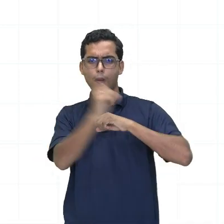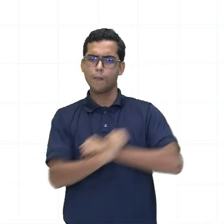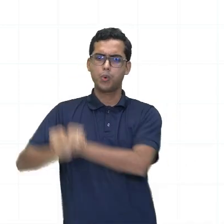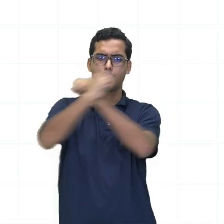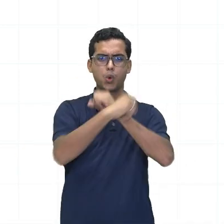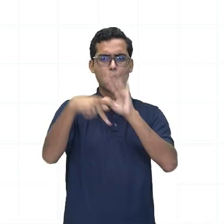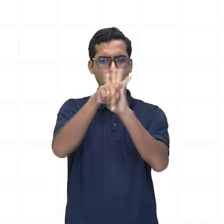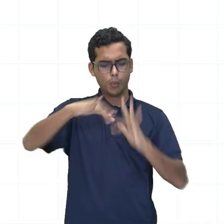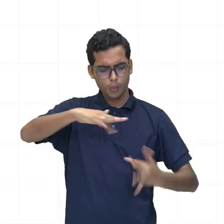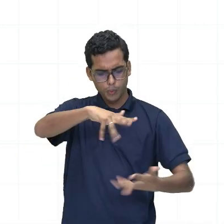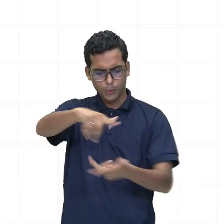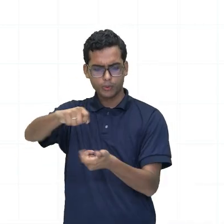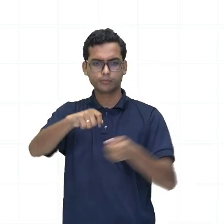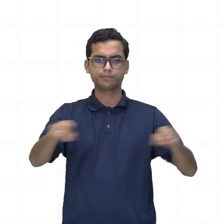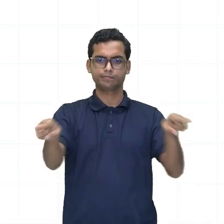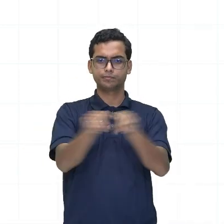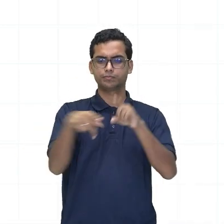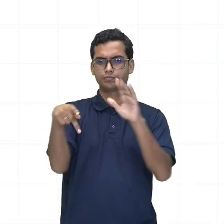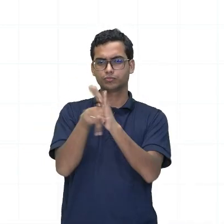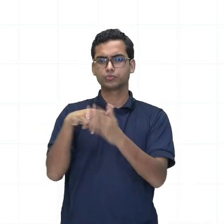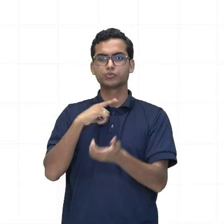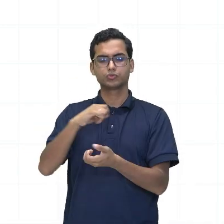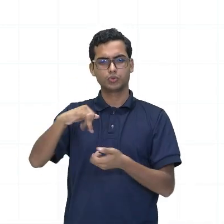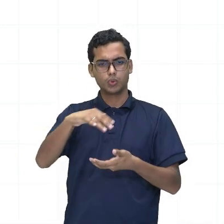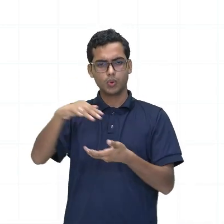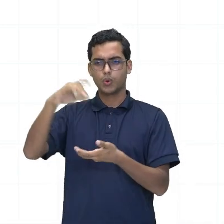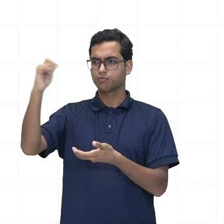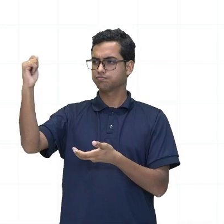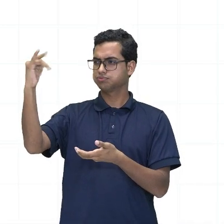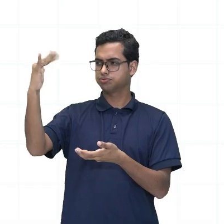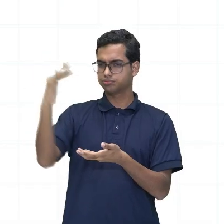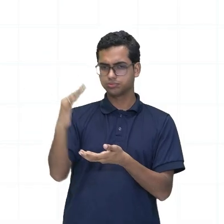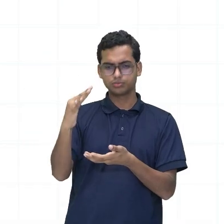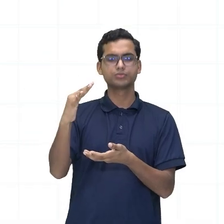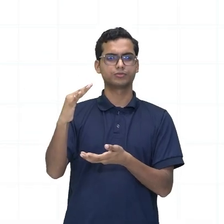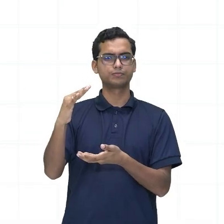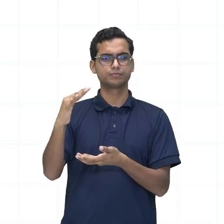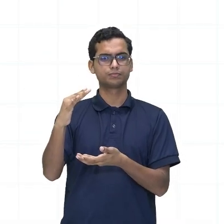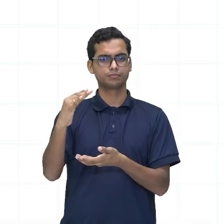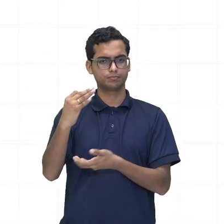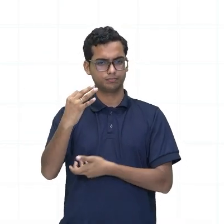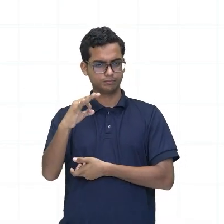a Terra dos raios ultravioleta. Então,